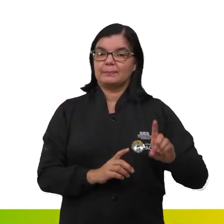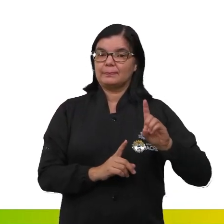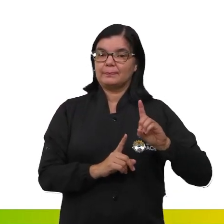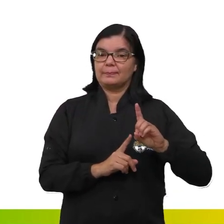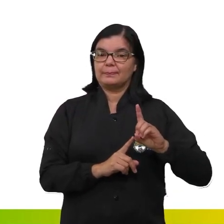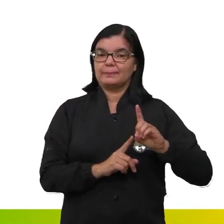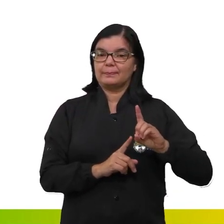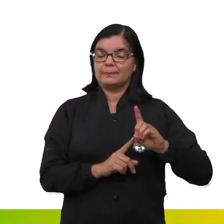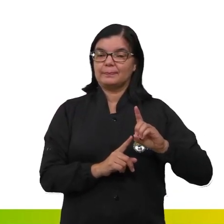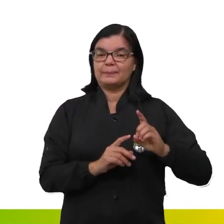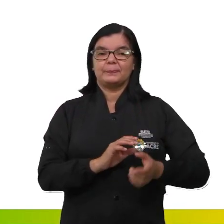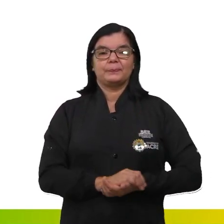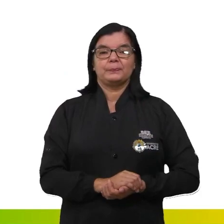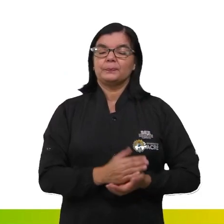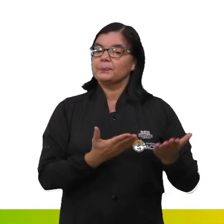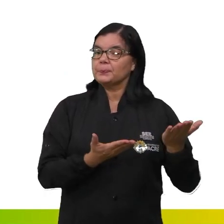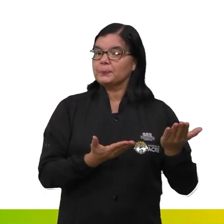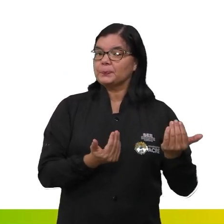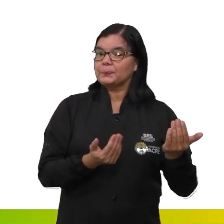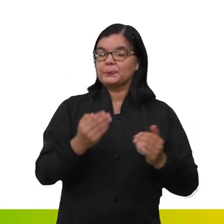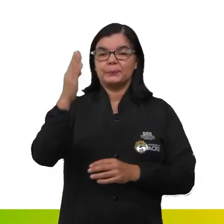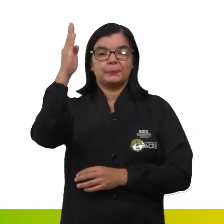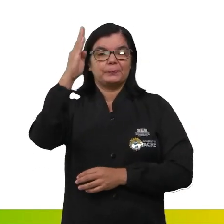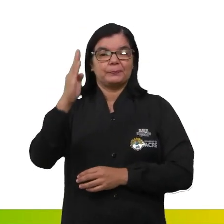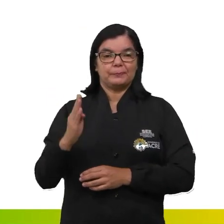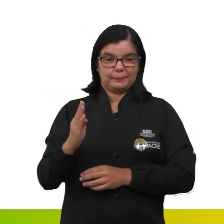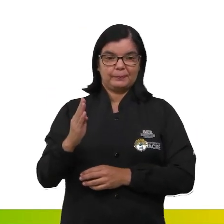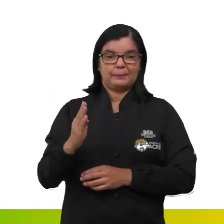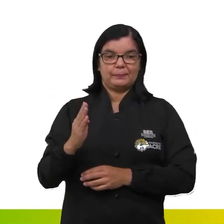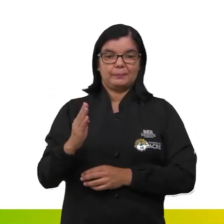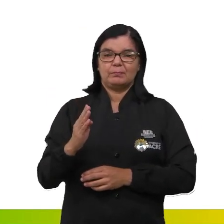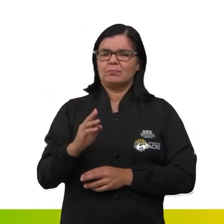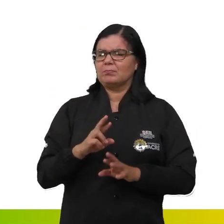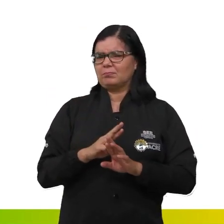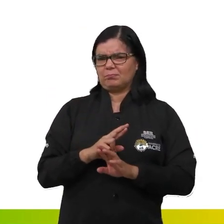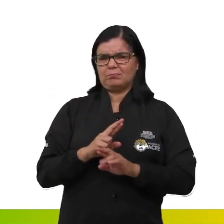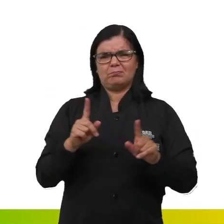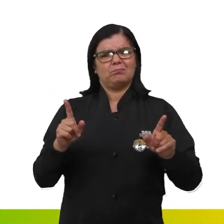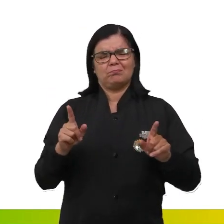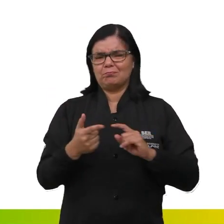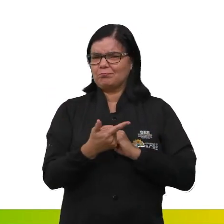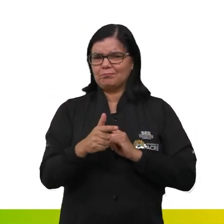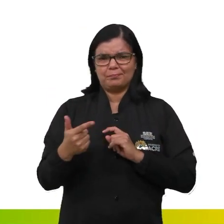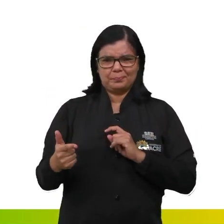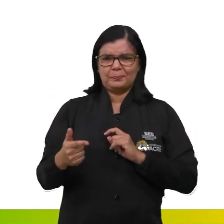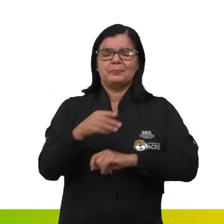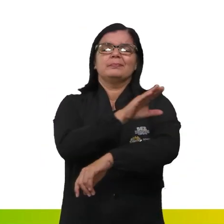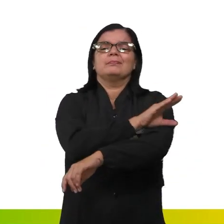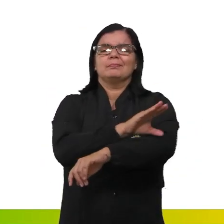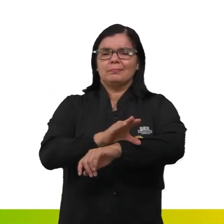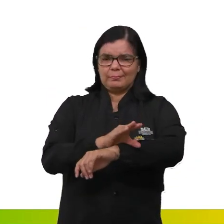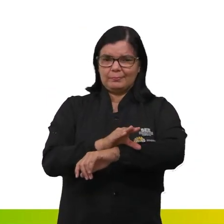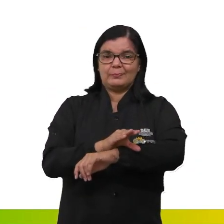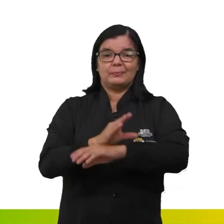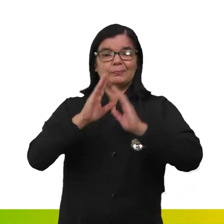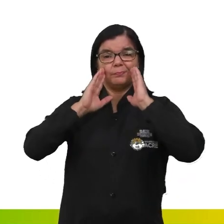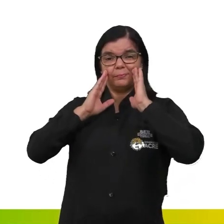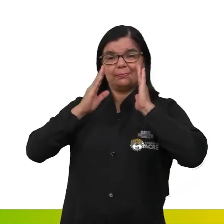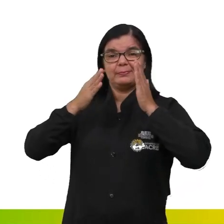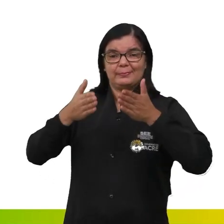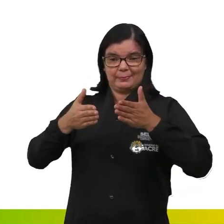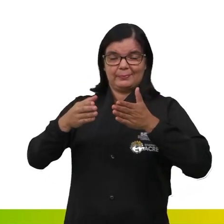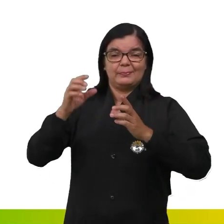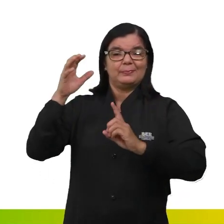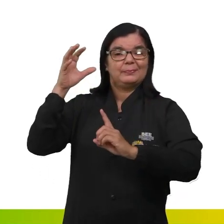Letra D. A juventude brasileira é indiferente ao multiculturalismo, focando apenas